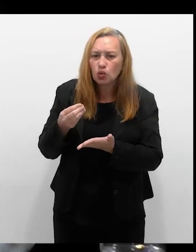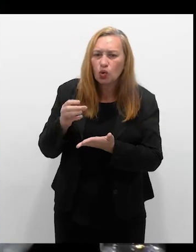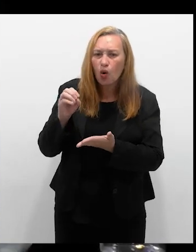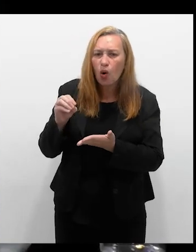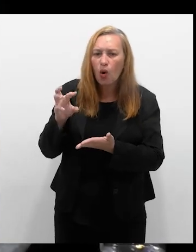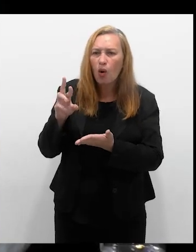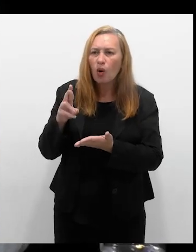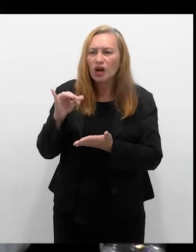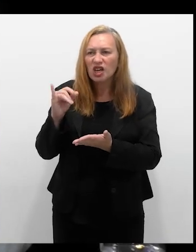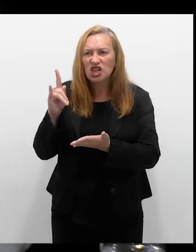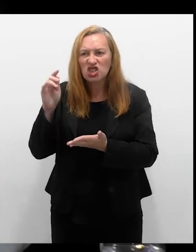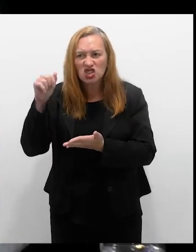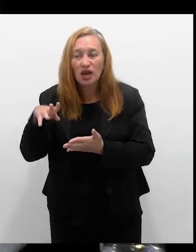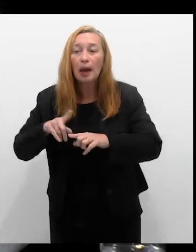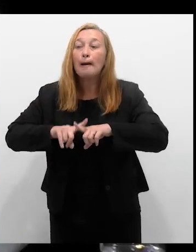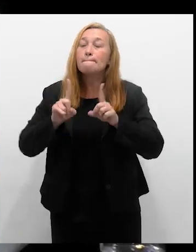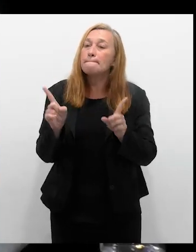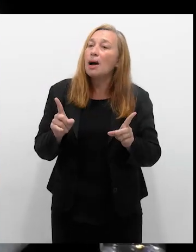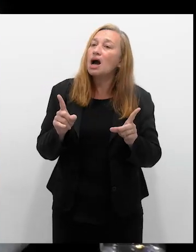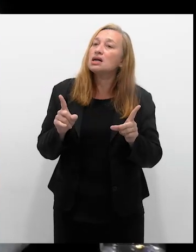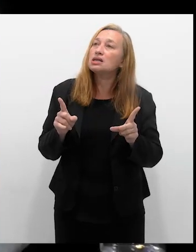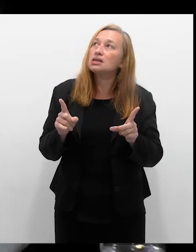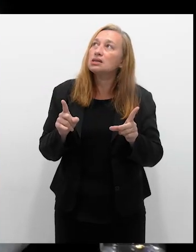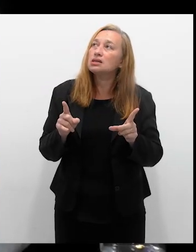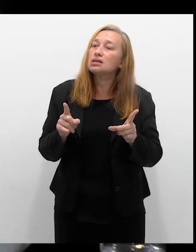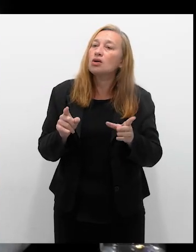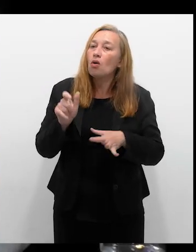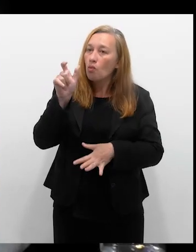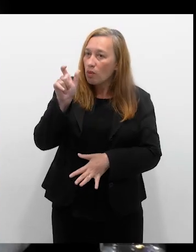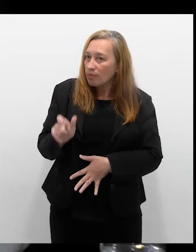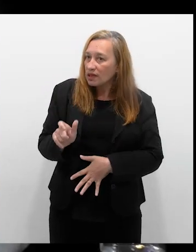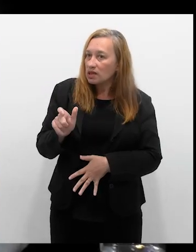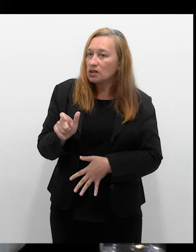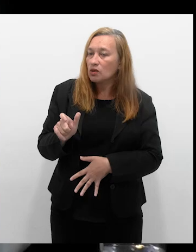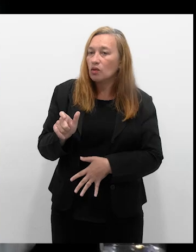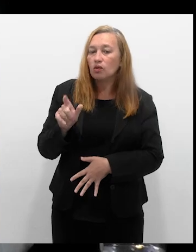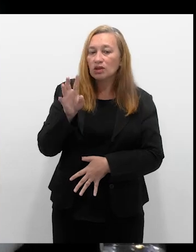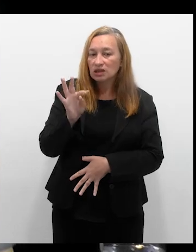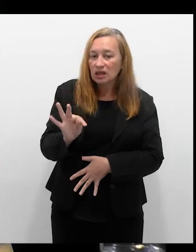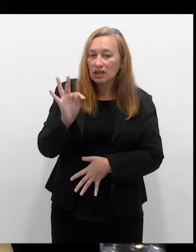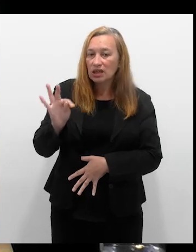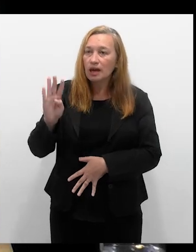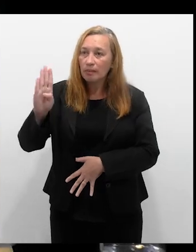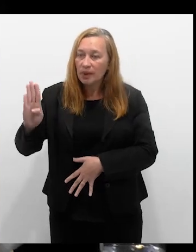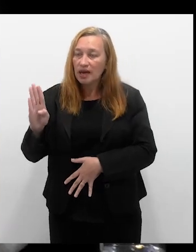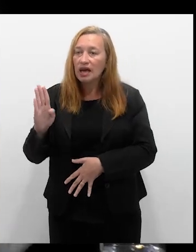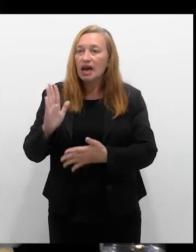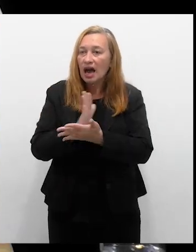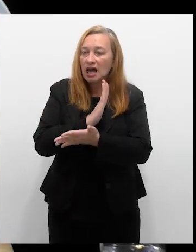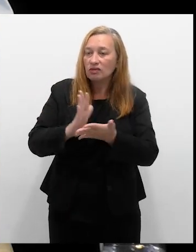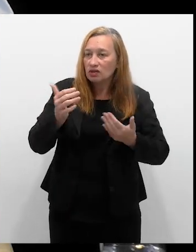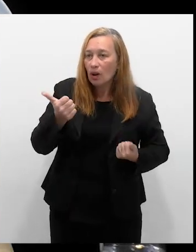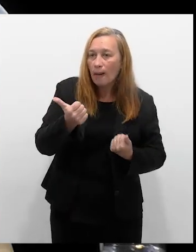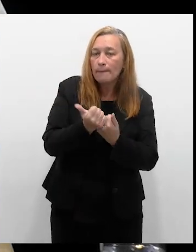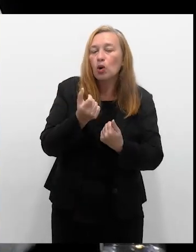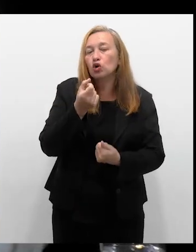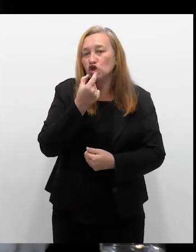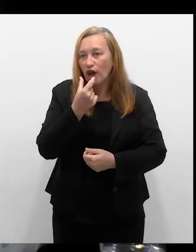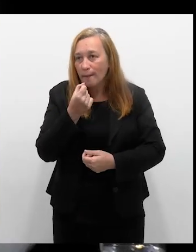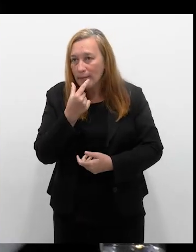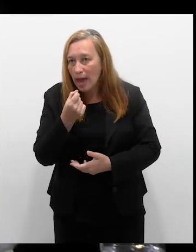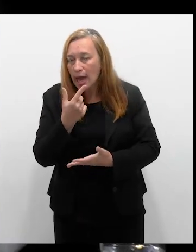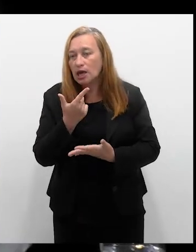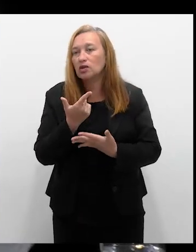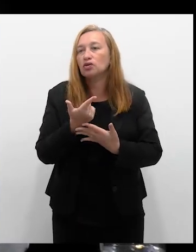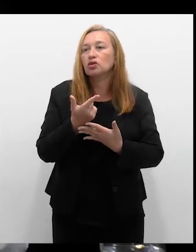como a gente usa o termo técnico, tá? Mas uma pessoa que com TPB, que muitas vezes está tendo apoio